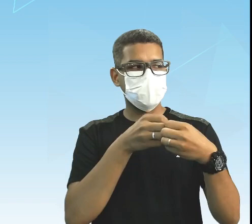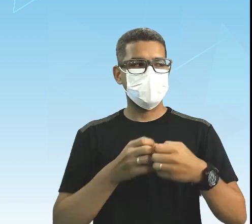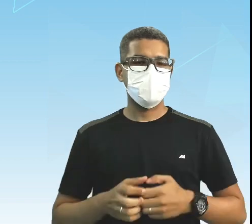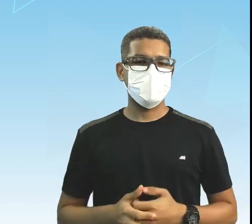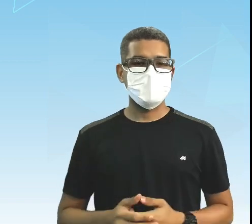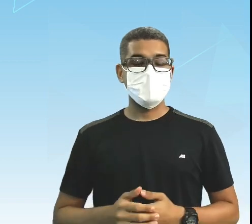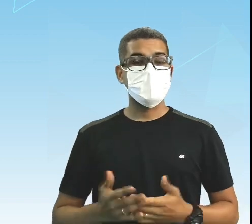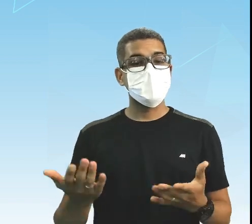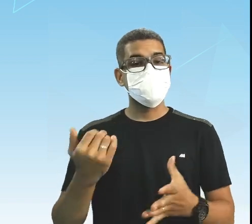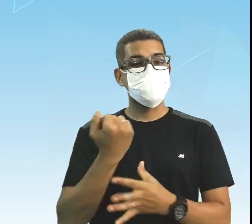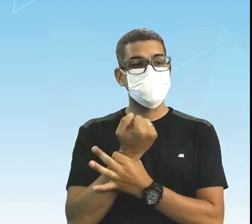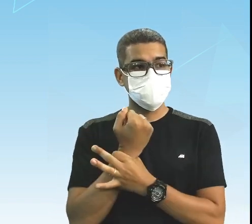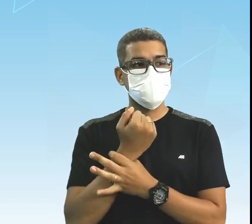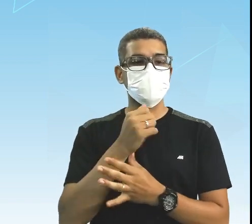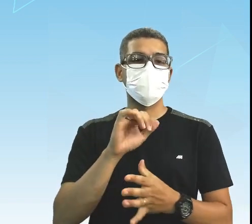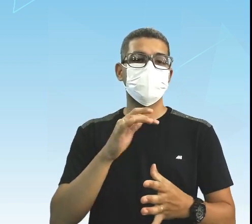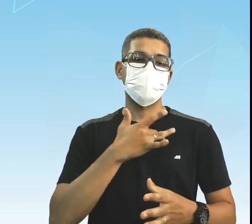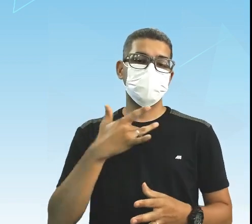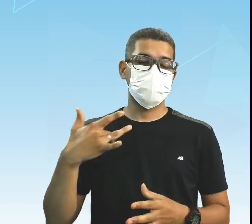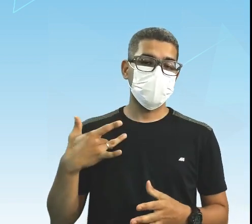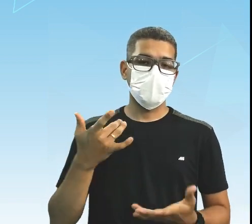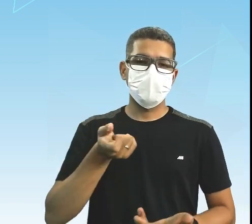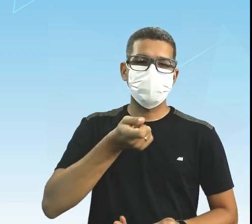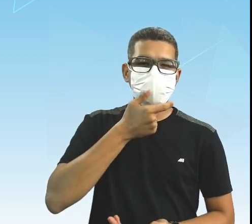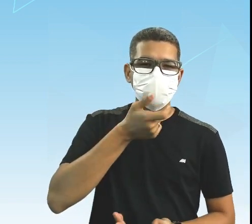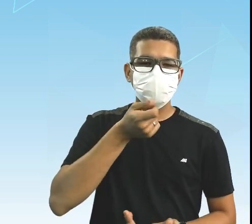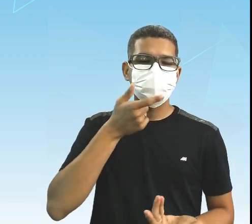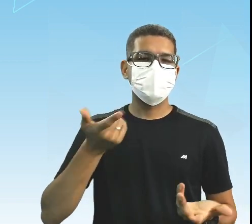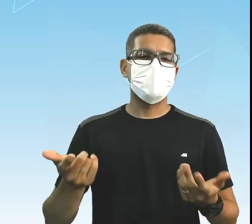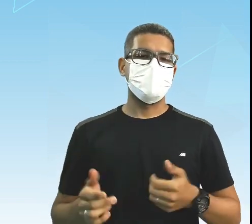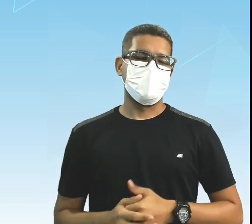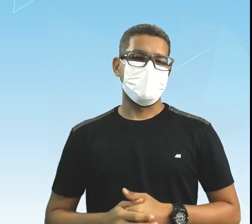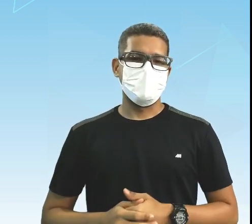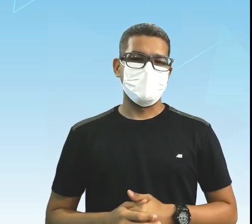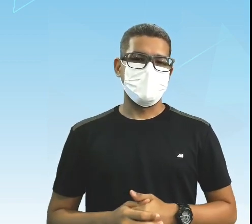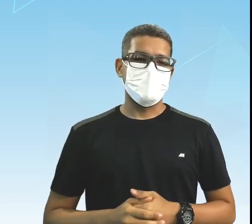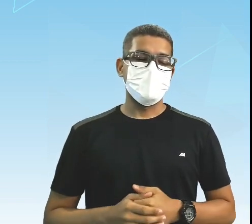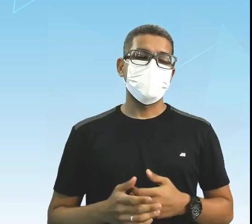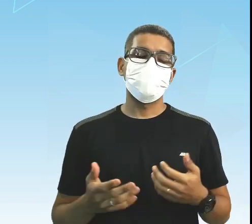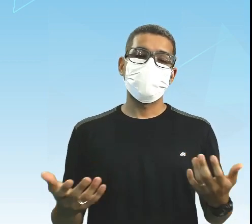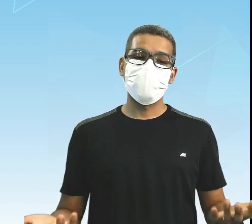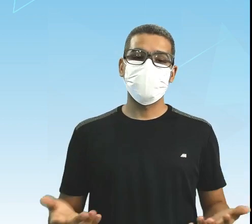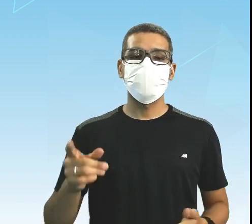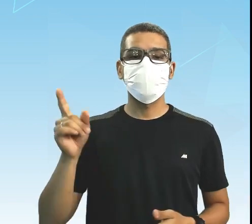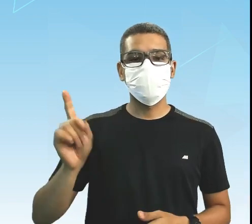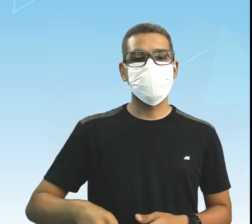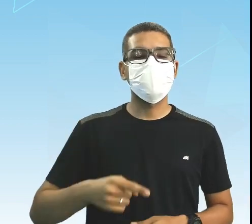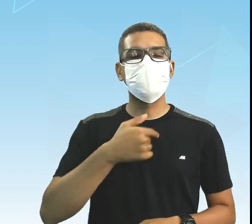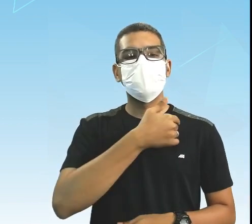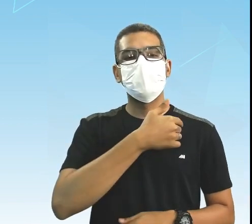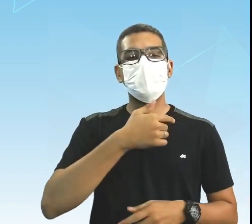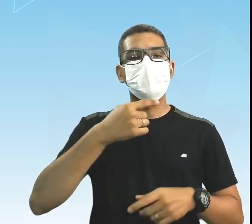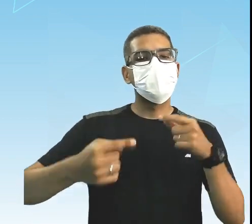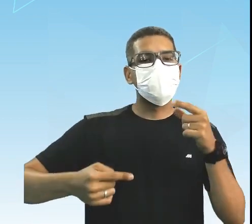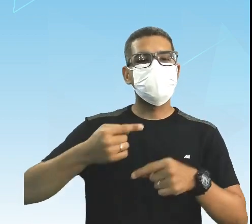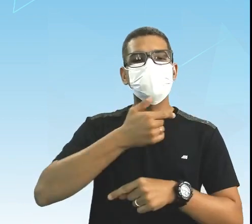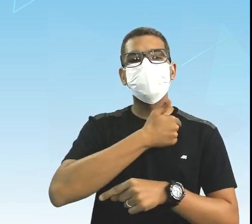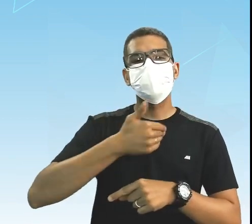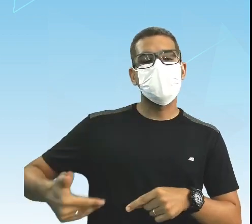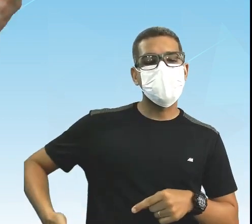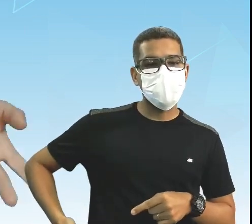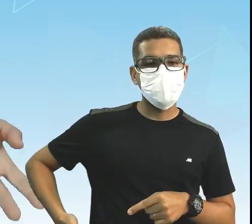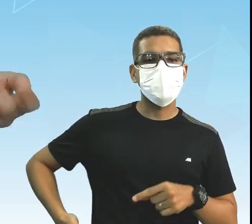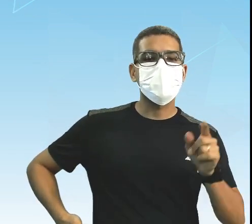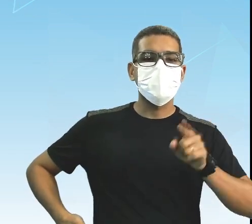com garantia de ter saúde, medicamentos, tá, gente? Então, isso é uma política pública que todo cidadão